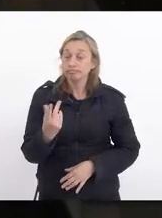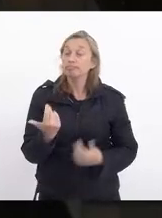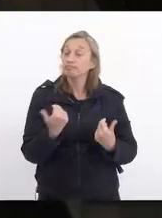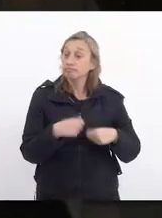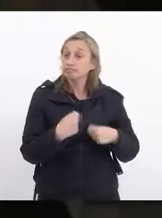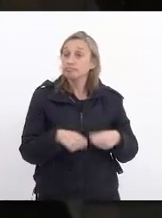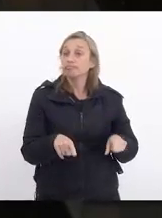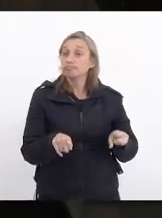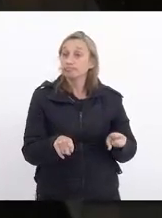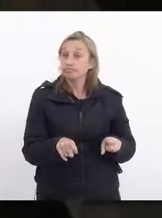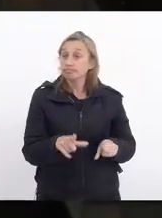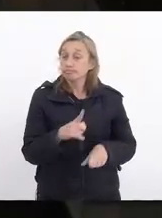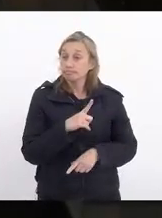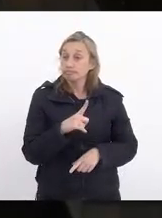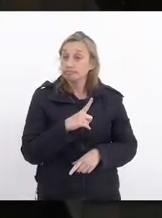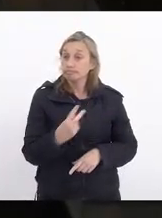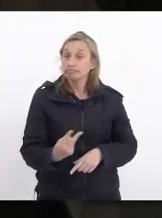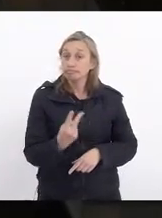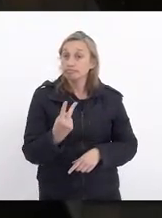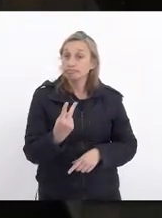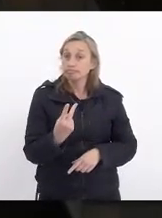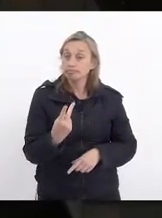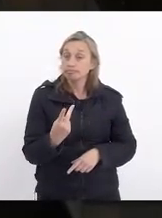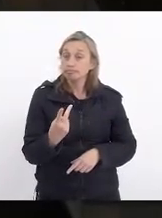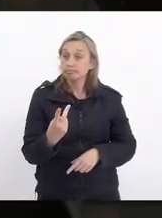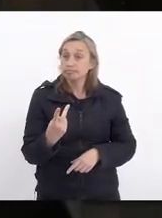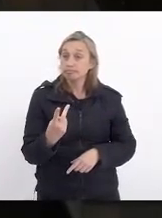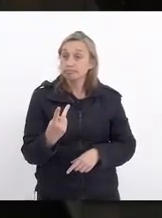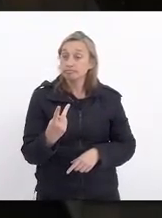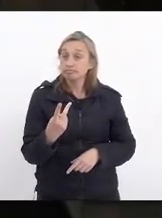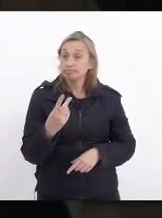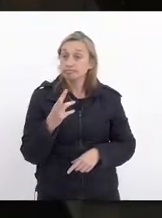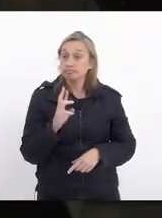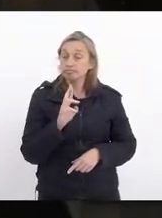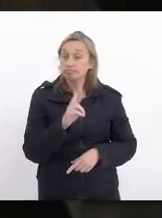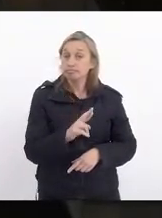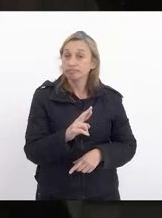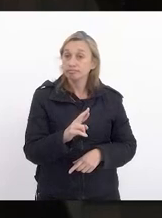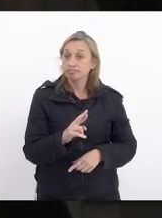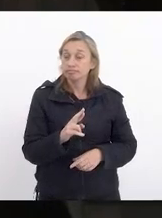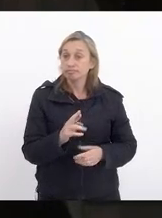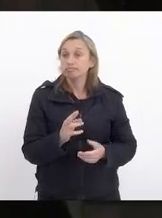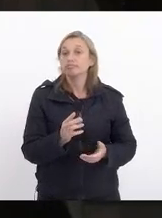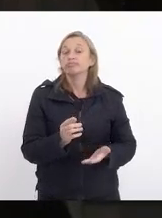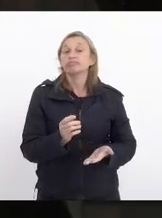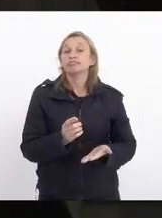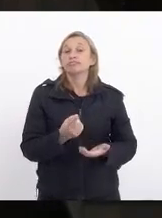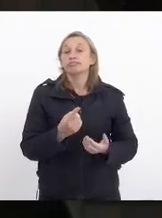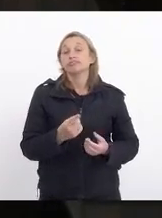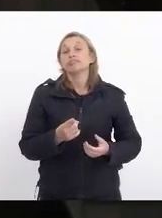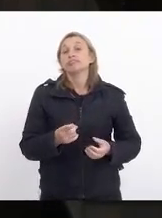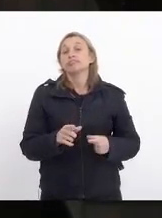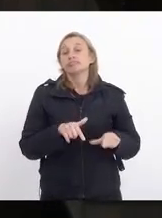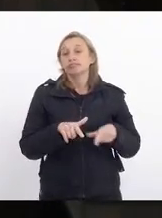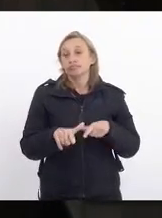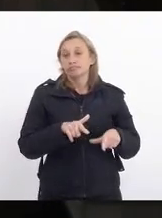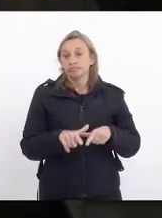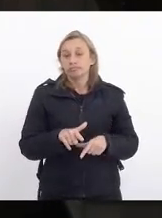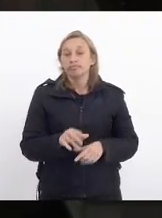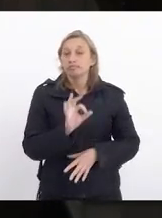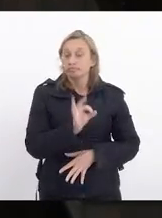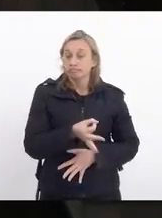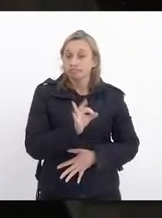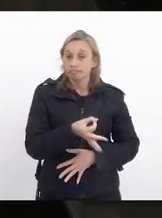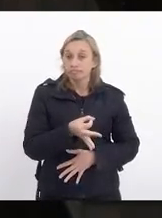tem que ter um valor que corresponde a essa conta prestação do serviço e foi